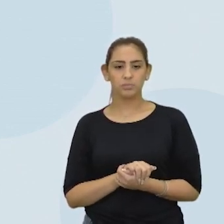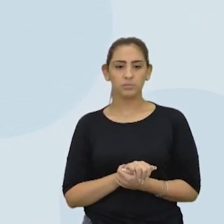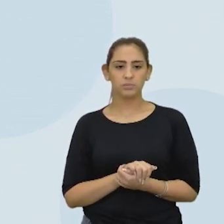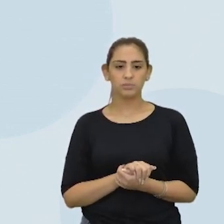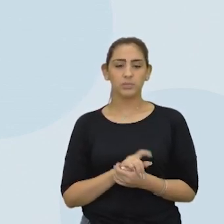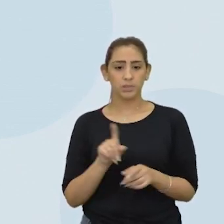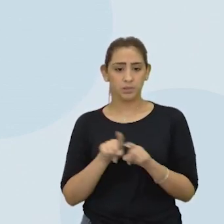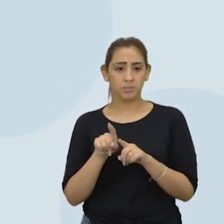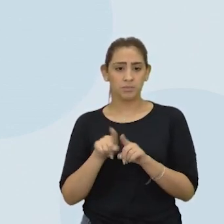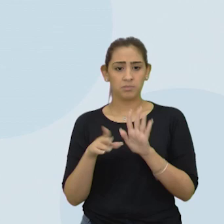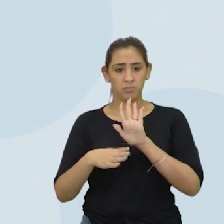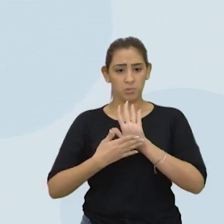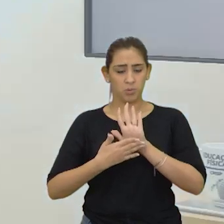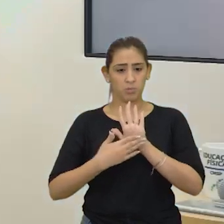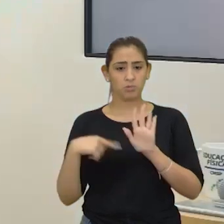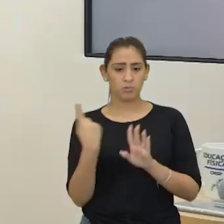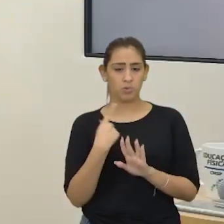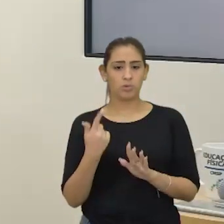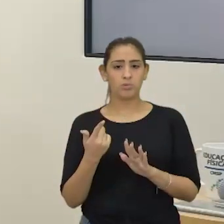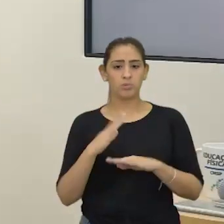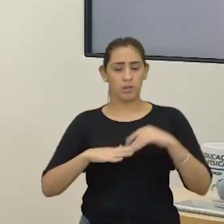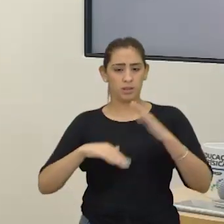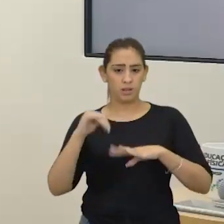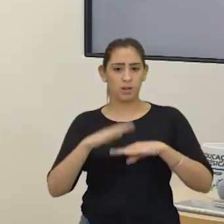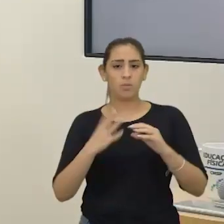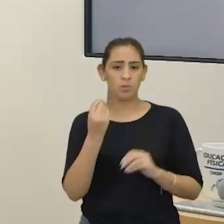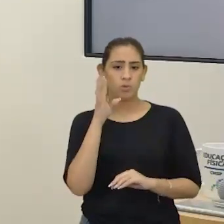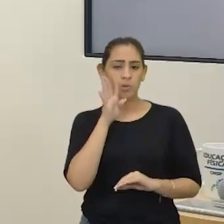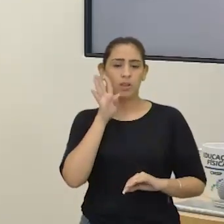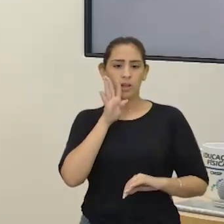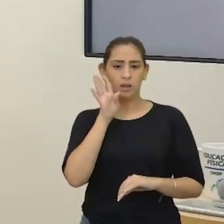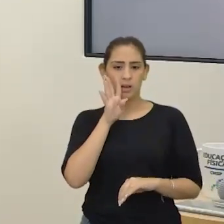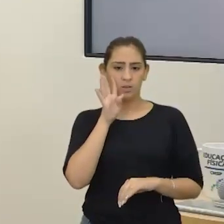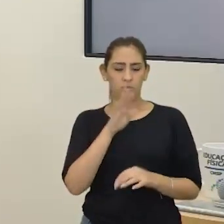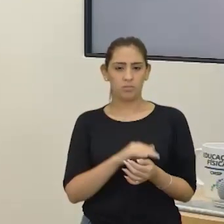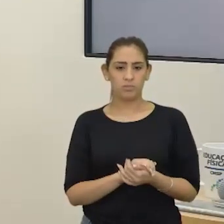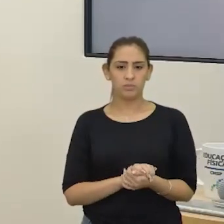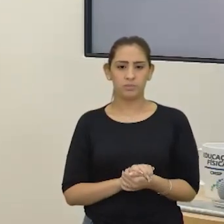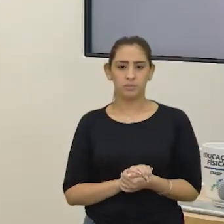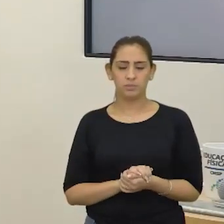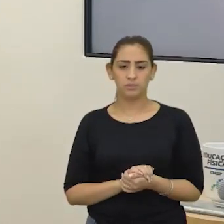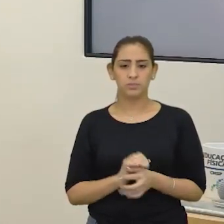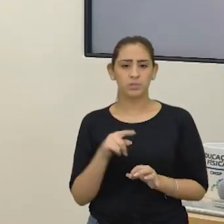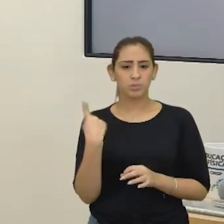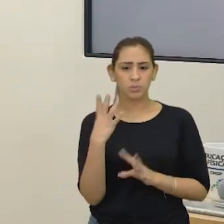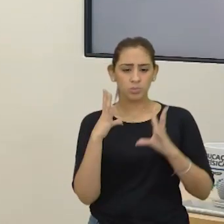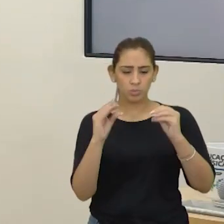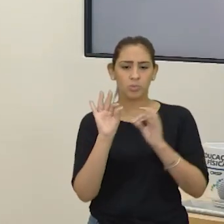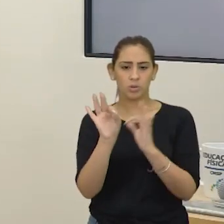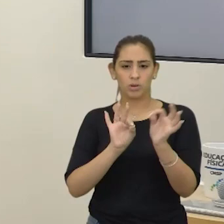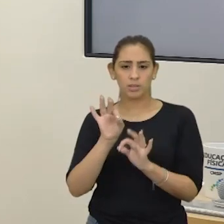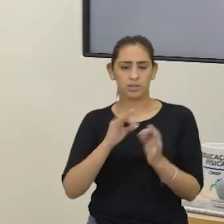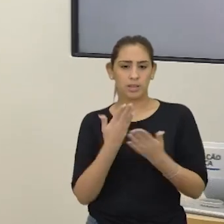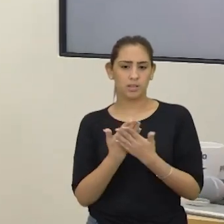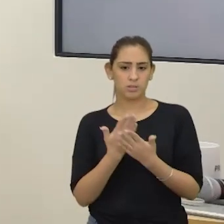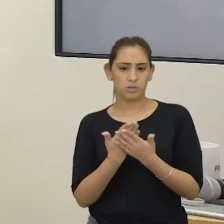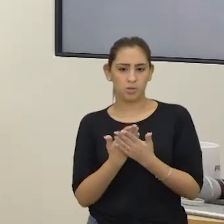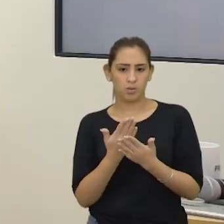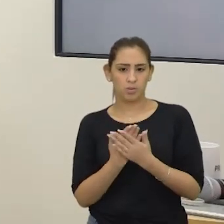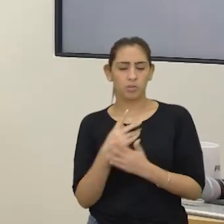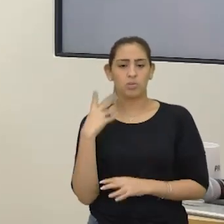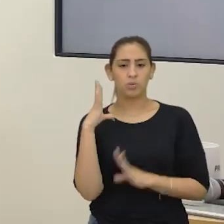que está proposto no nosso material, bem bacana. Eu acho que dá para todo mundo organizar na escola, todo